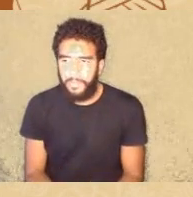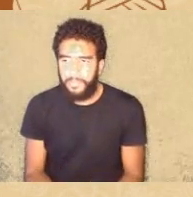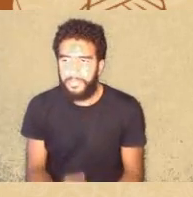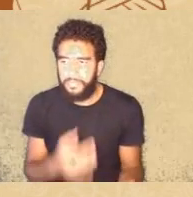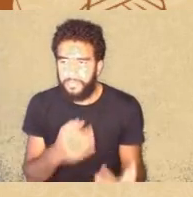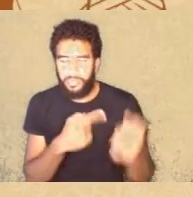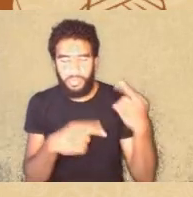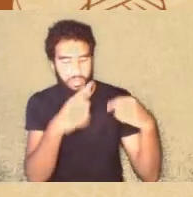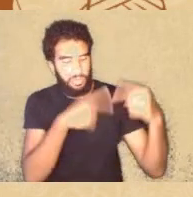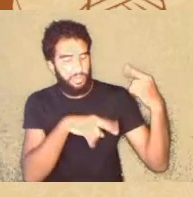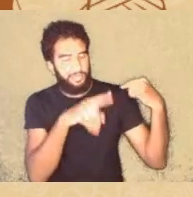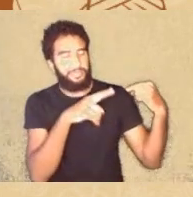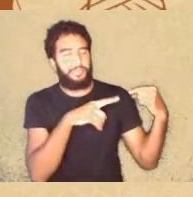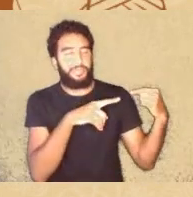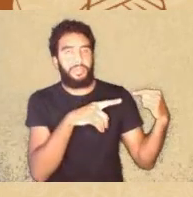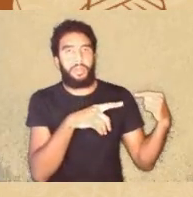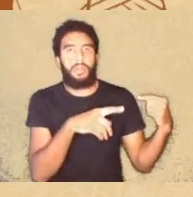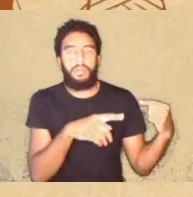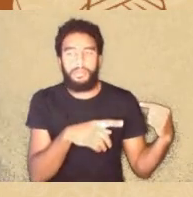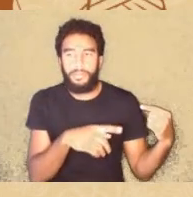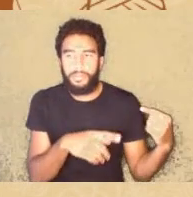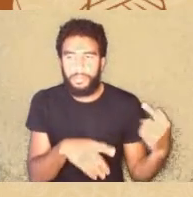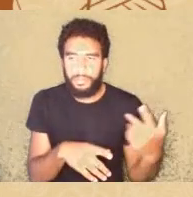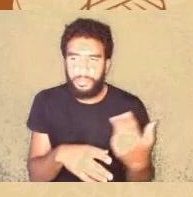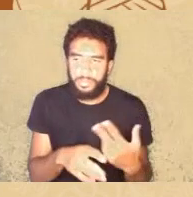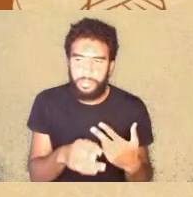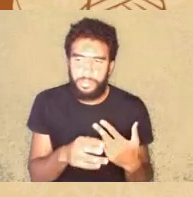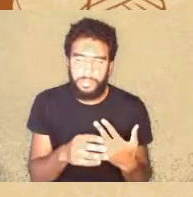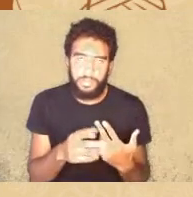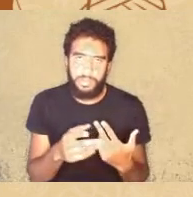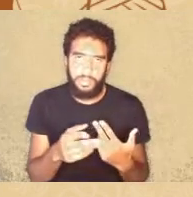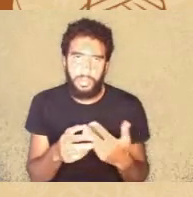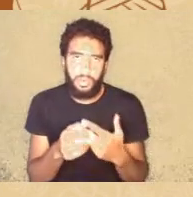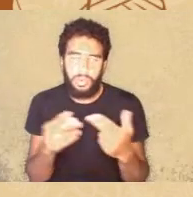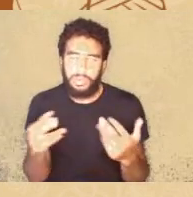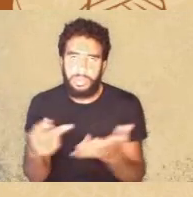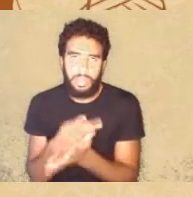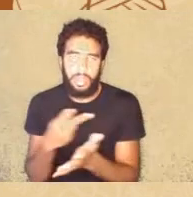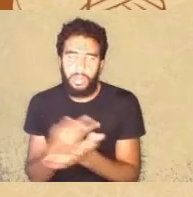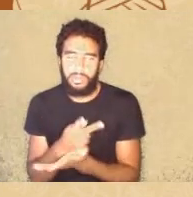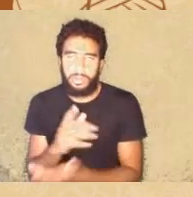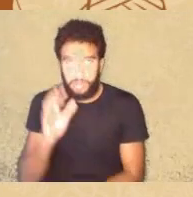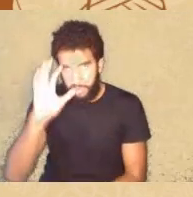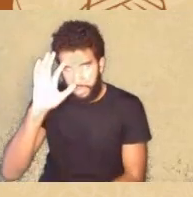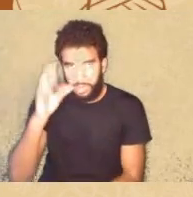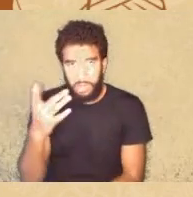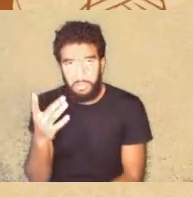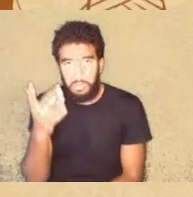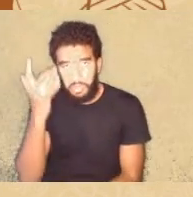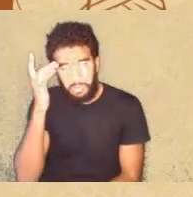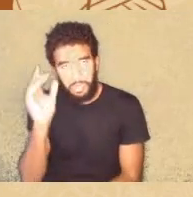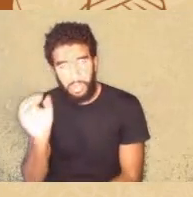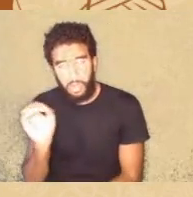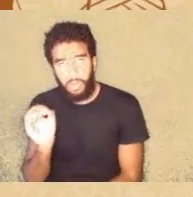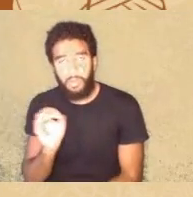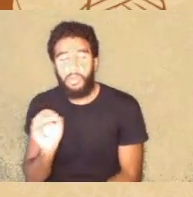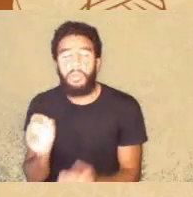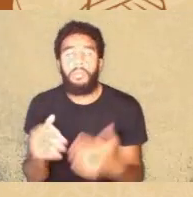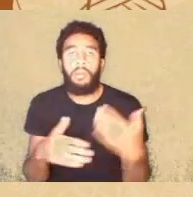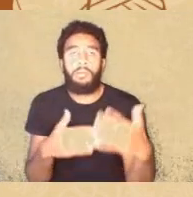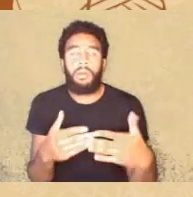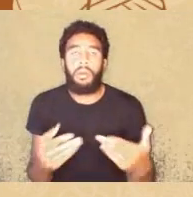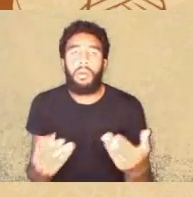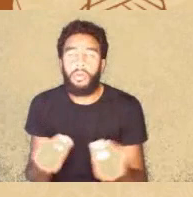retroceder eventos que ocorreram. Não tem como. Então, o que a gente faz na medida do possível?